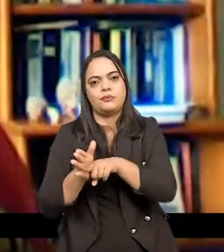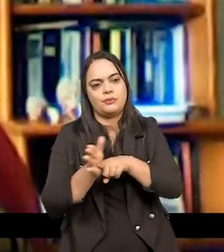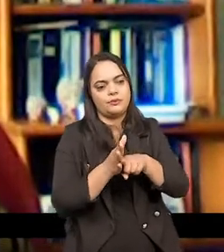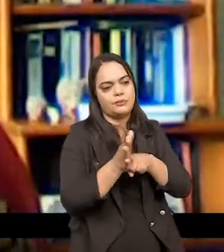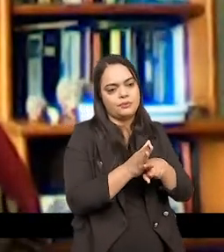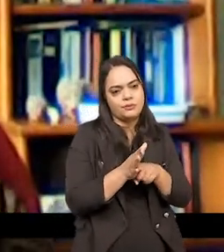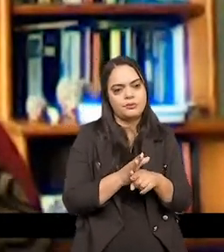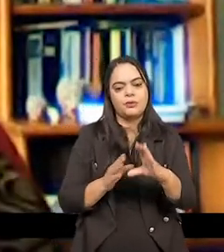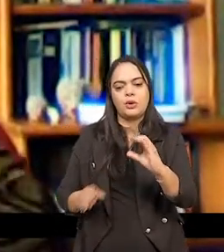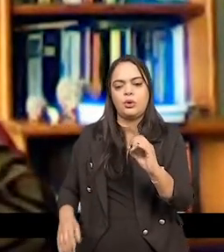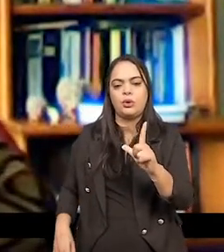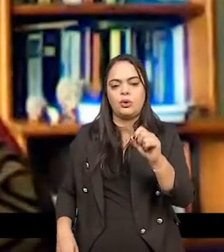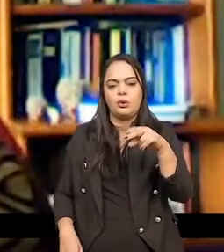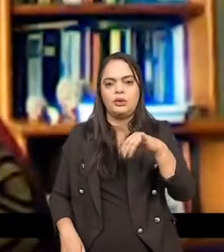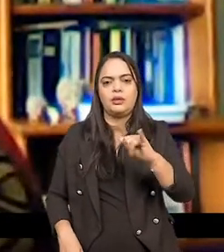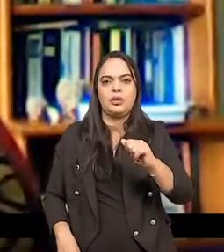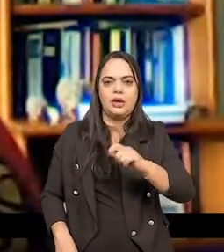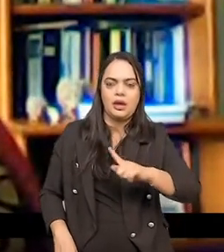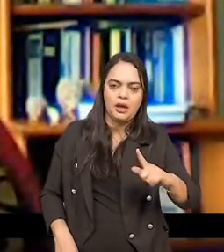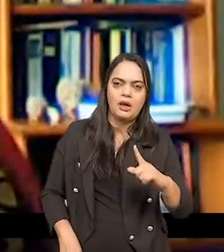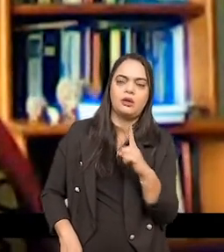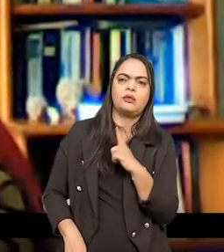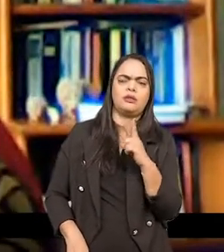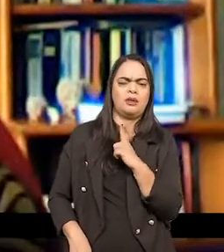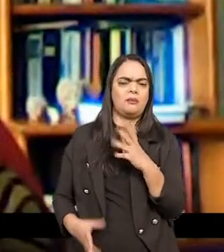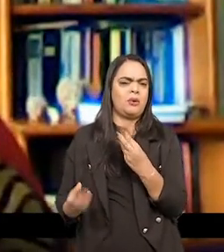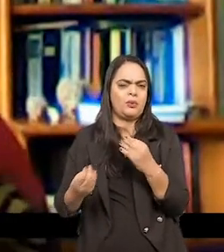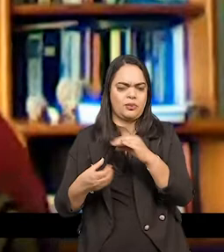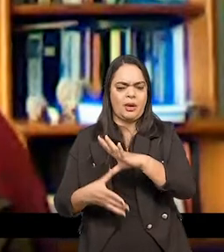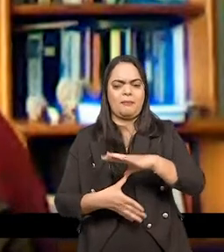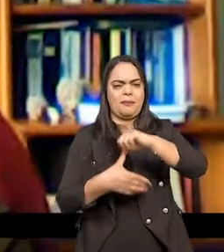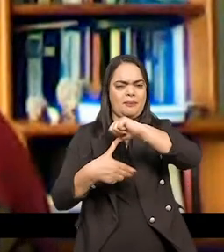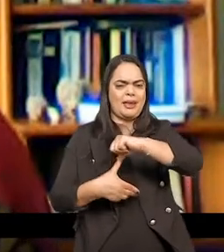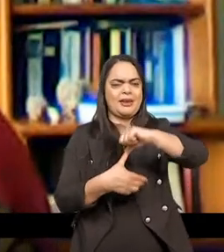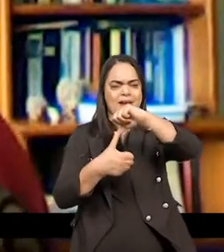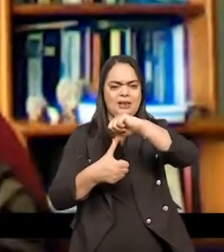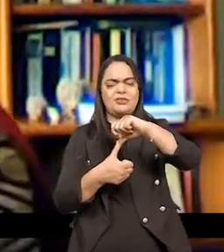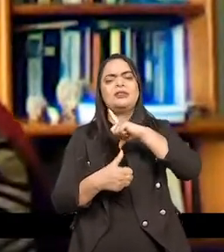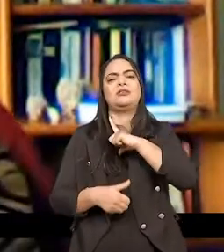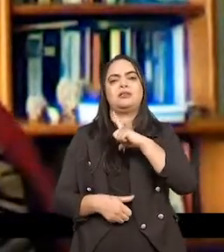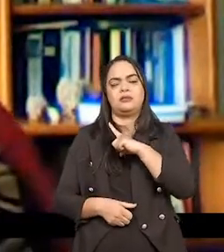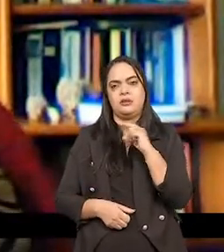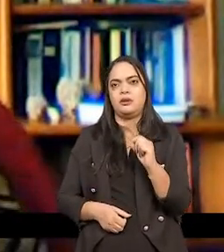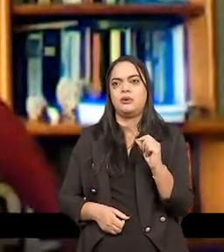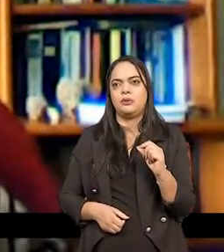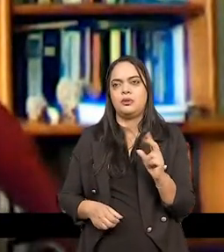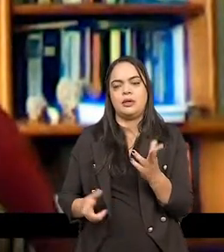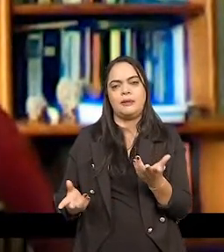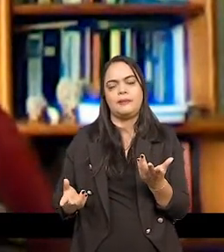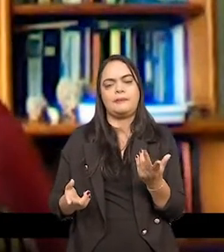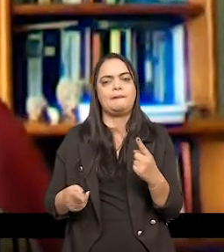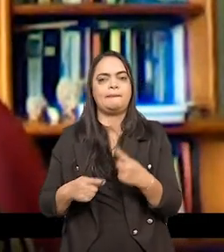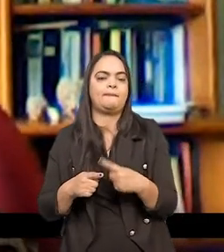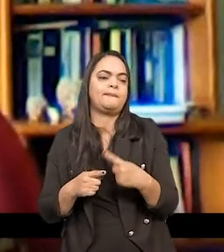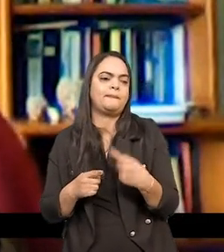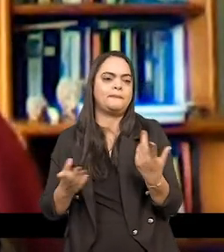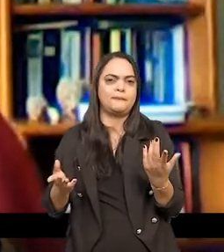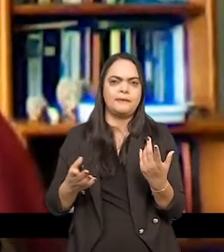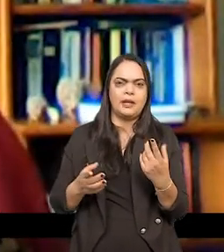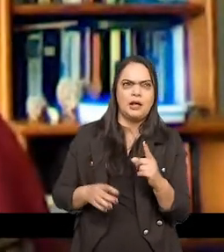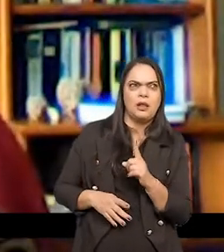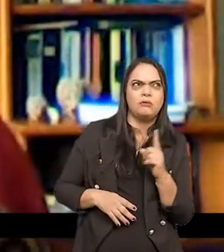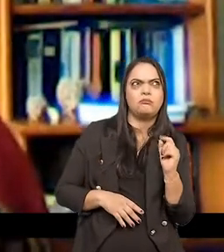também, que tem essa marca muito, eu acho que aqui na América Latina, aqui ele incorre menos ali pela questão mais da mulher indígena, não